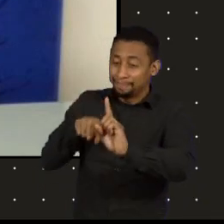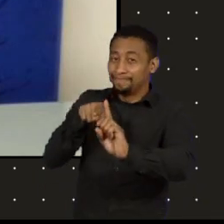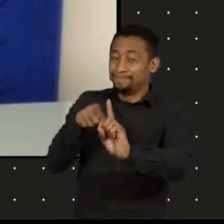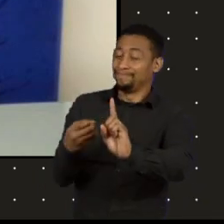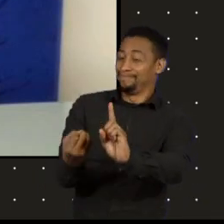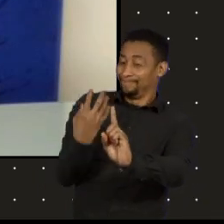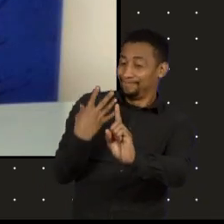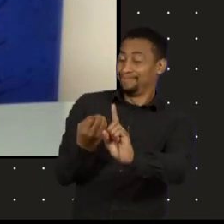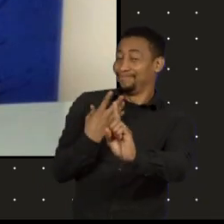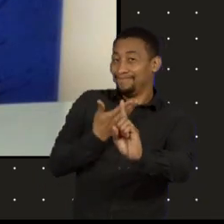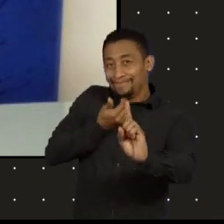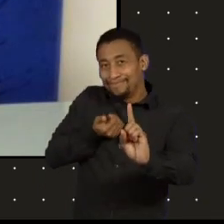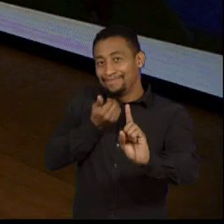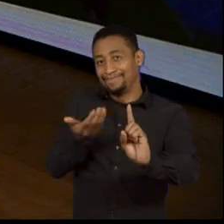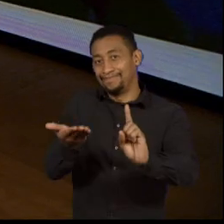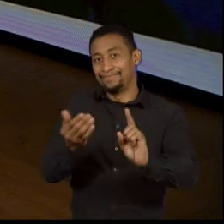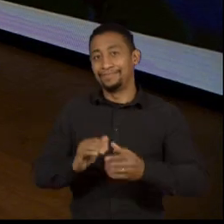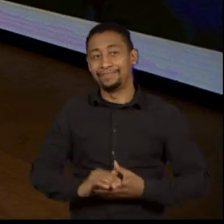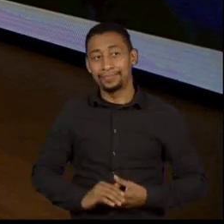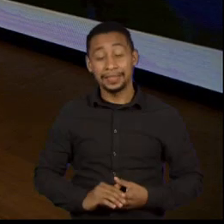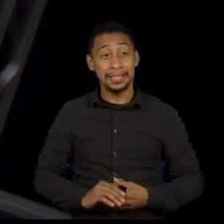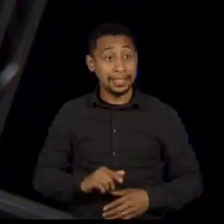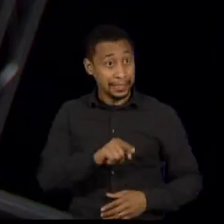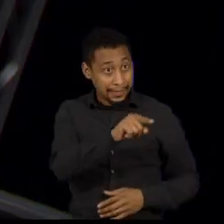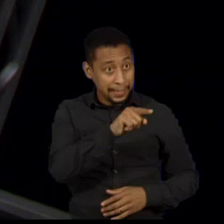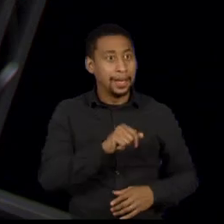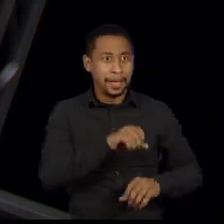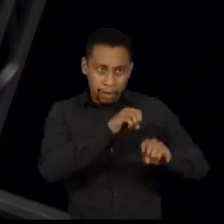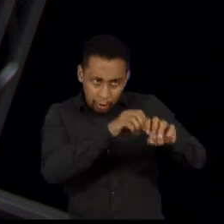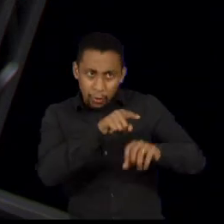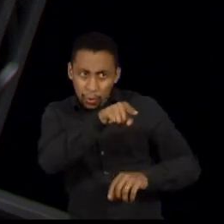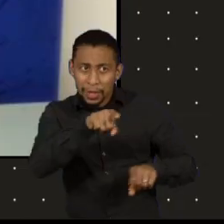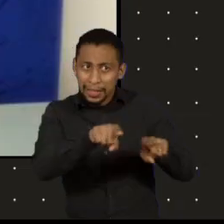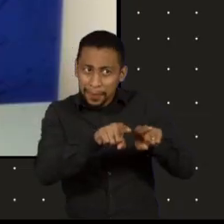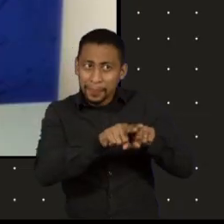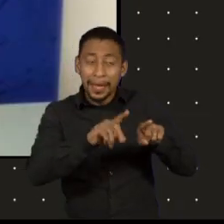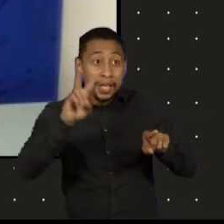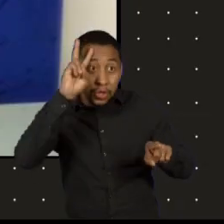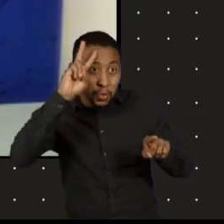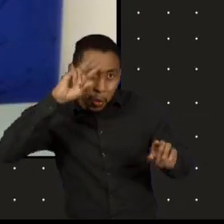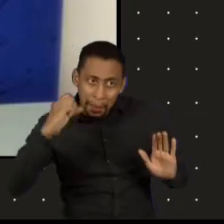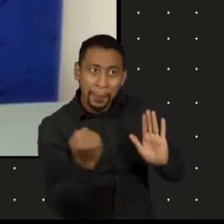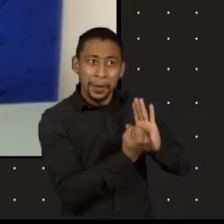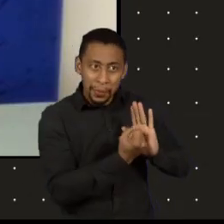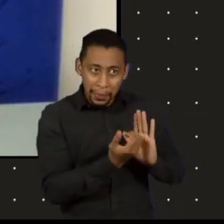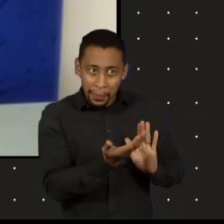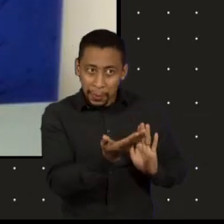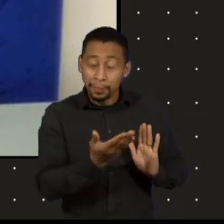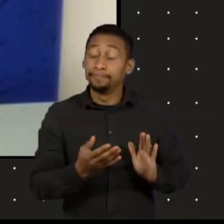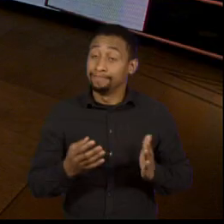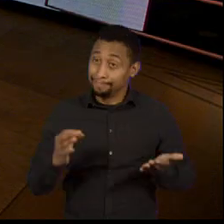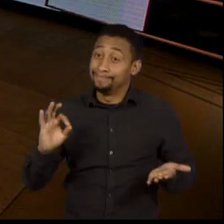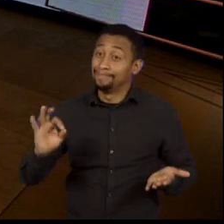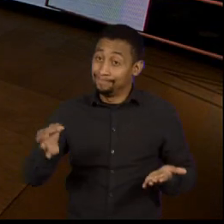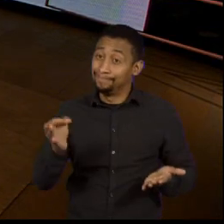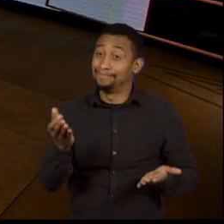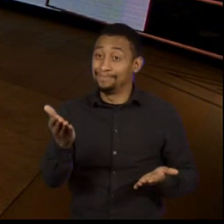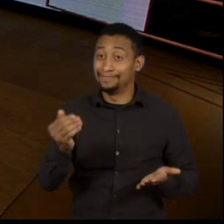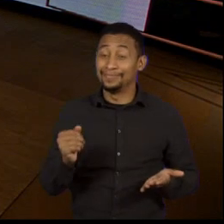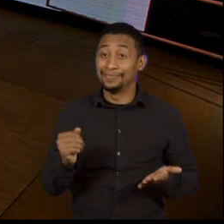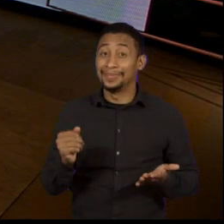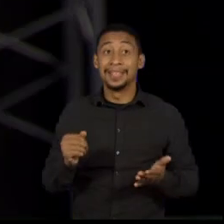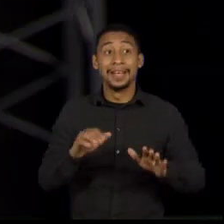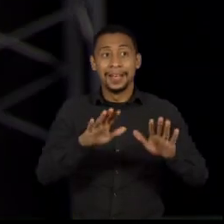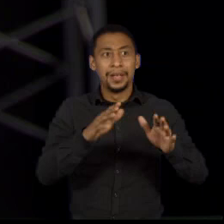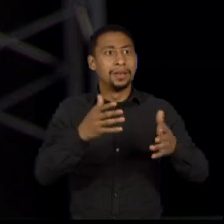teatro, à la Gerald. Eu acho que fez escola e fez história, né? Com certeza, sem dúvida alguma. Bom, depois de